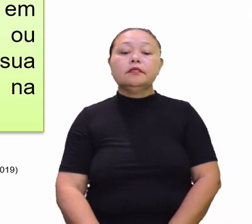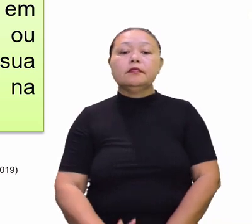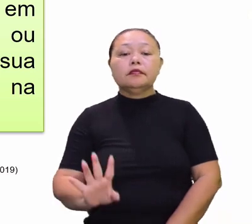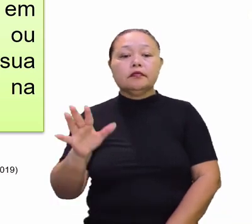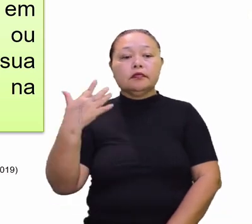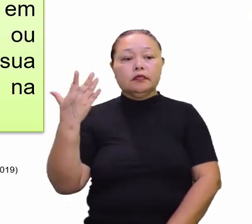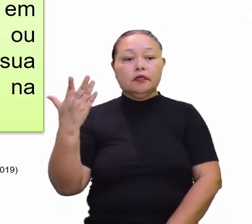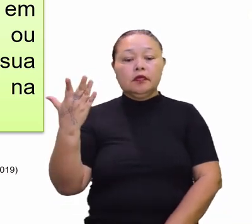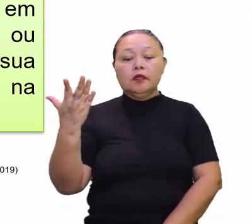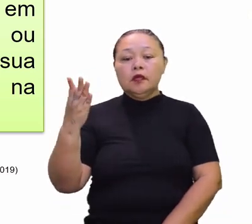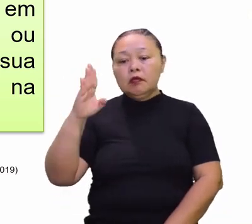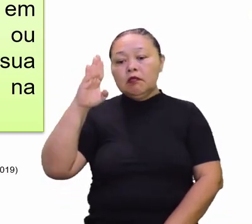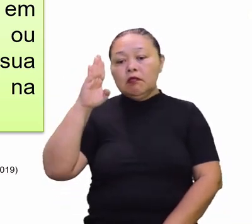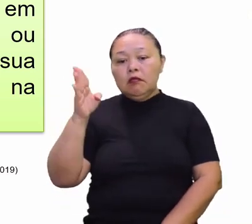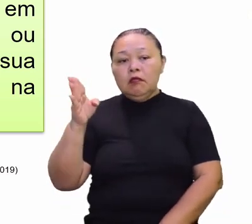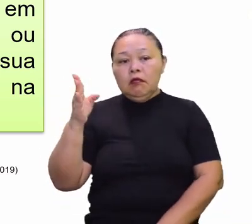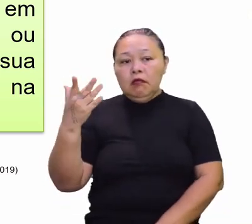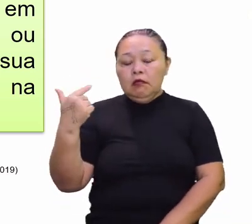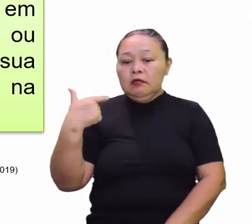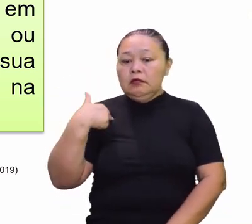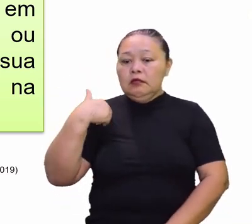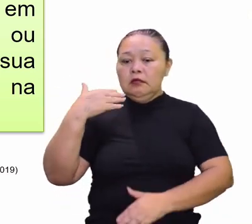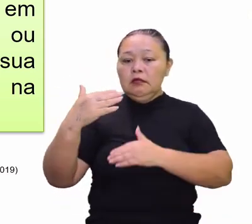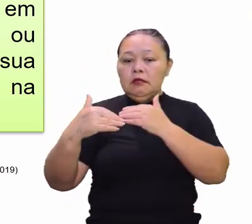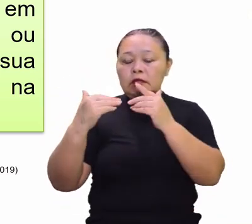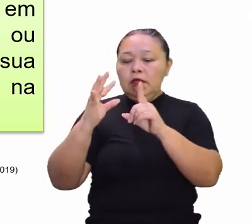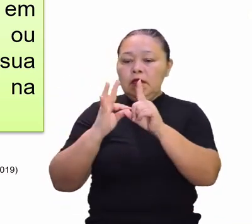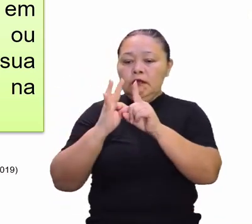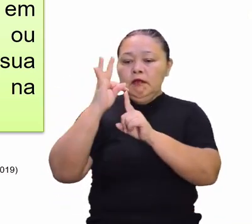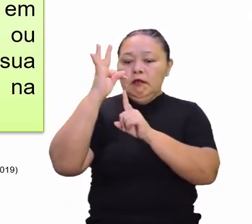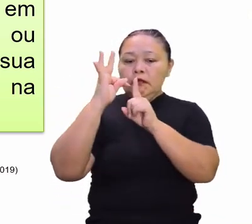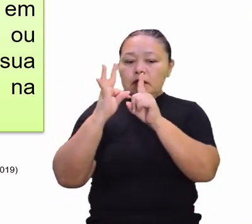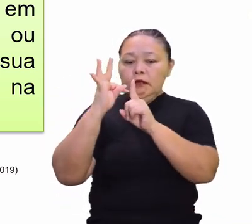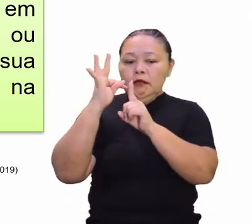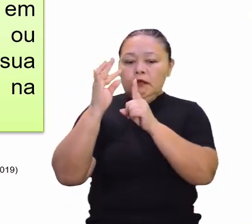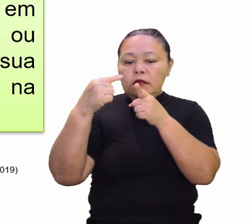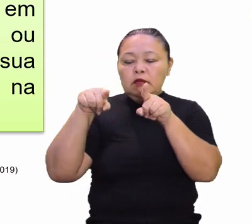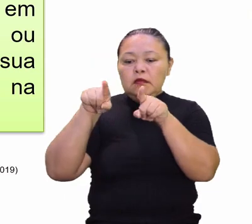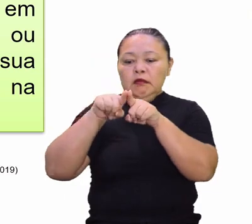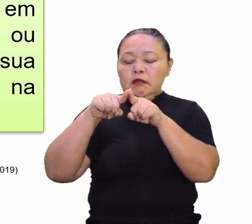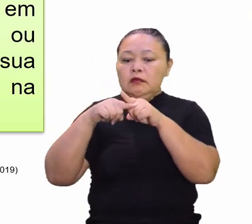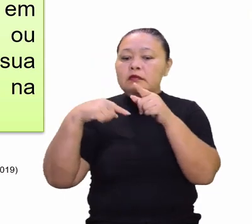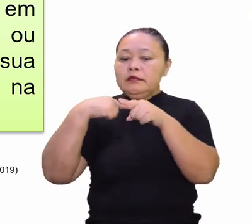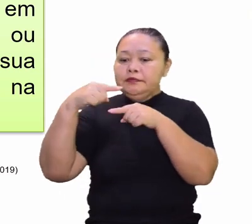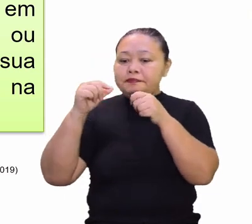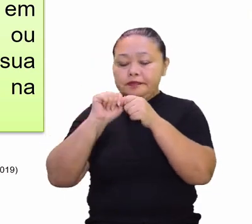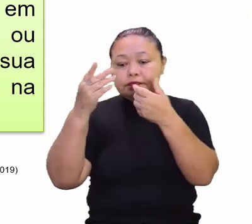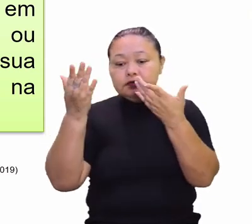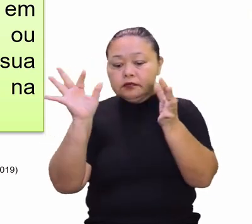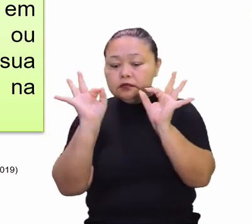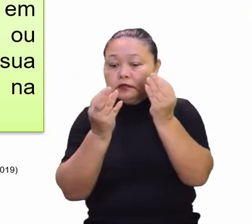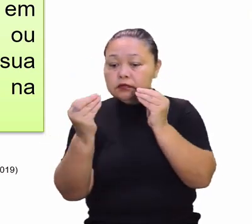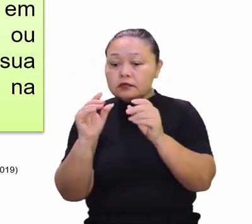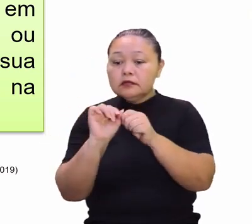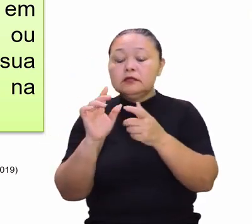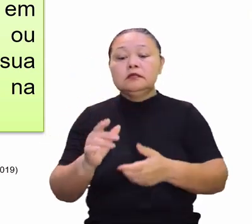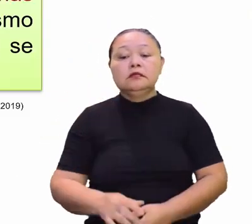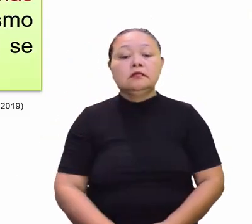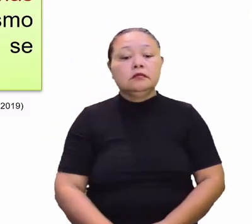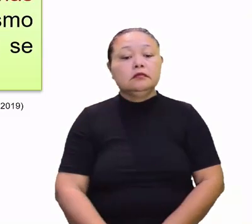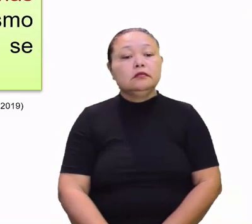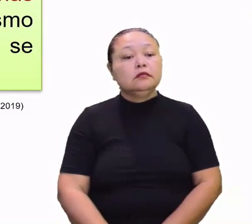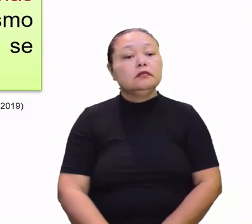aí, principalmente pela elevação da temperatura e pressão, né? Que vai comprometer essa estrutura.